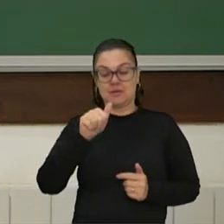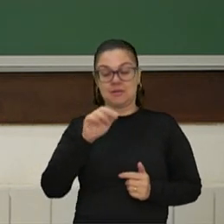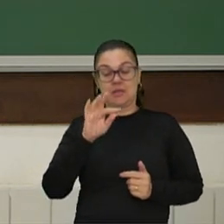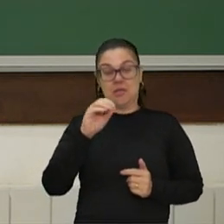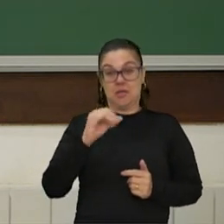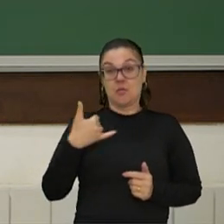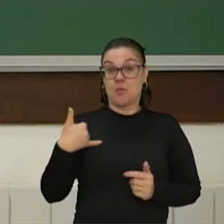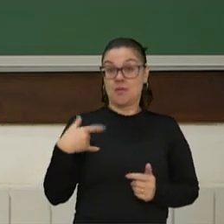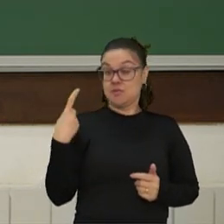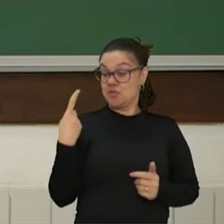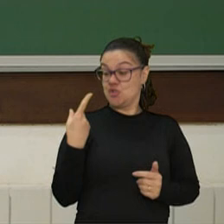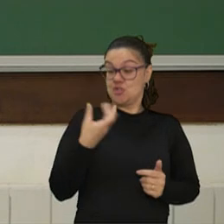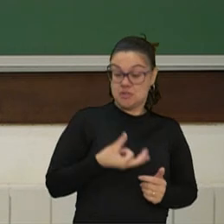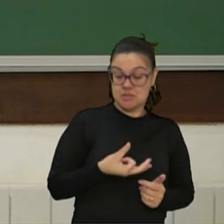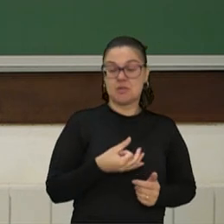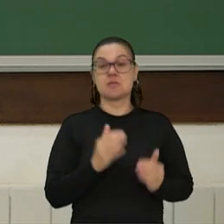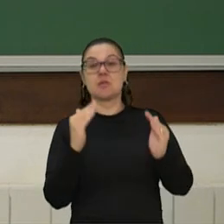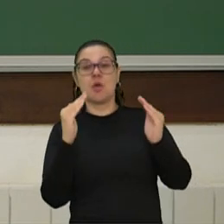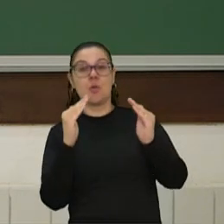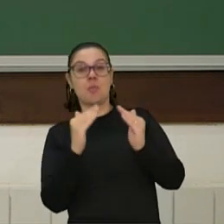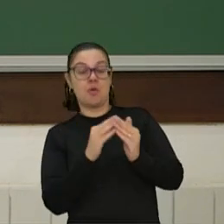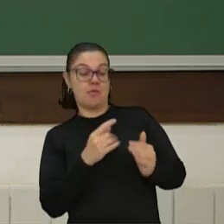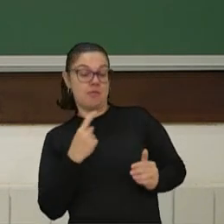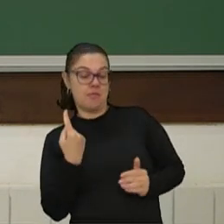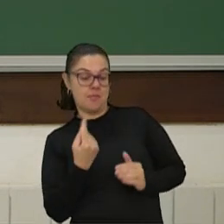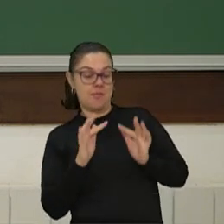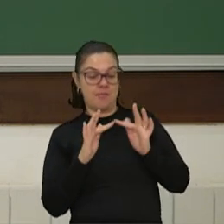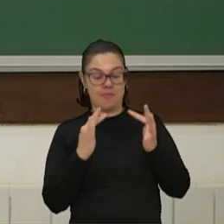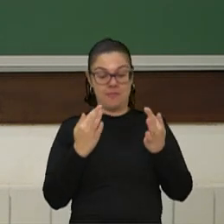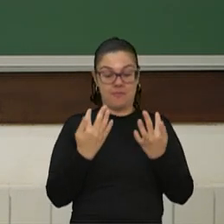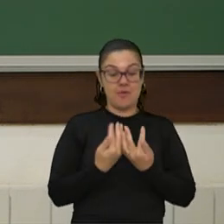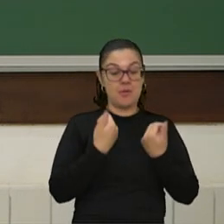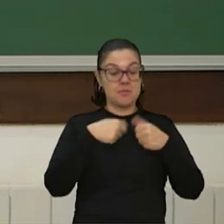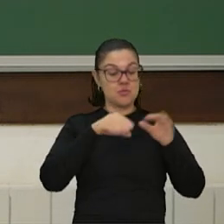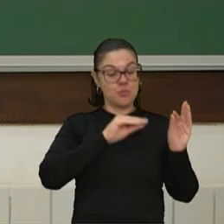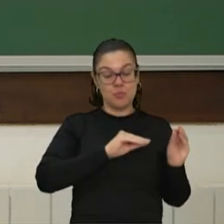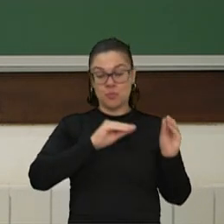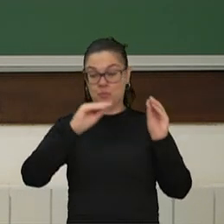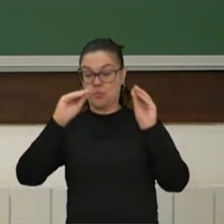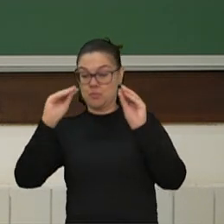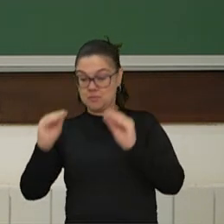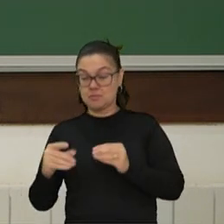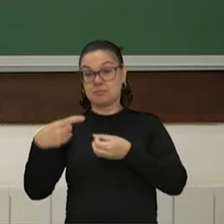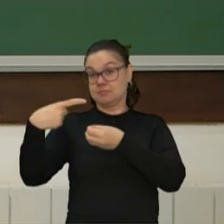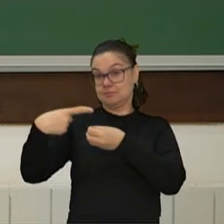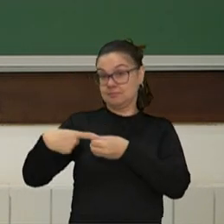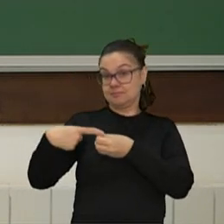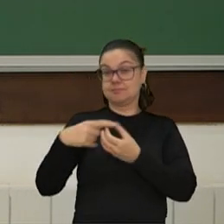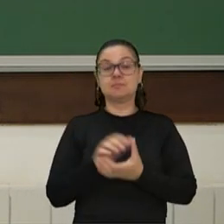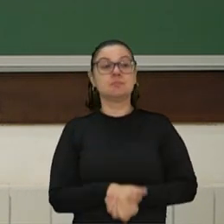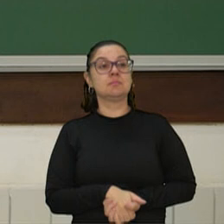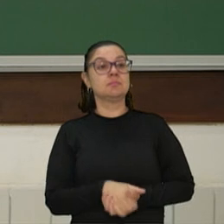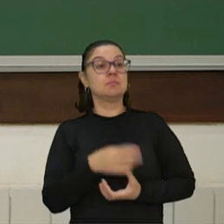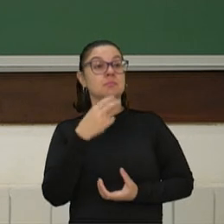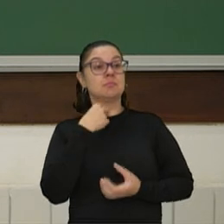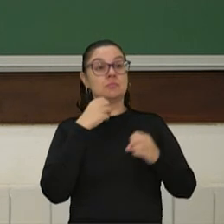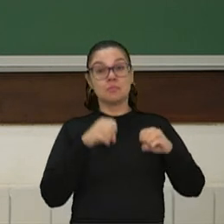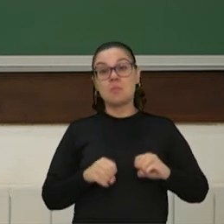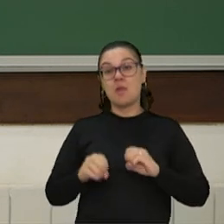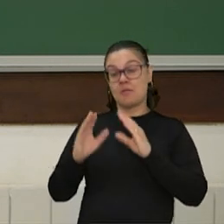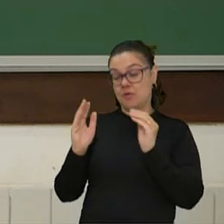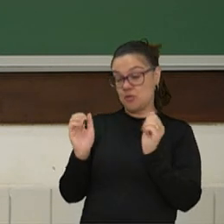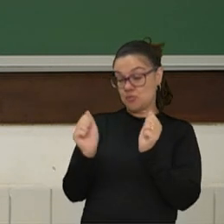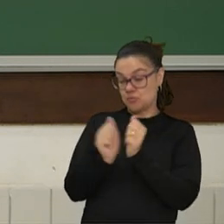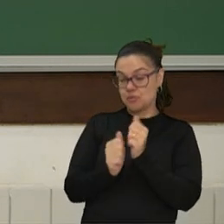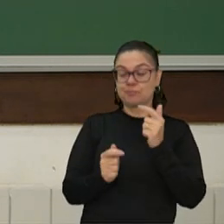aos 16 anos ela morava com uma família, essa família precisou mudar de cidade, não podia levá-la junto